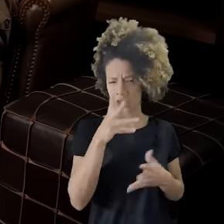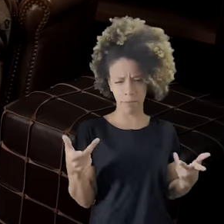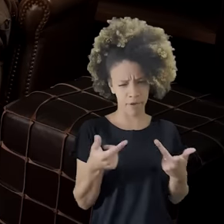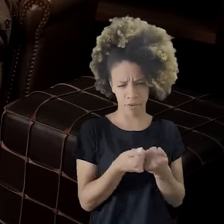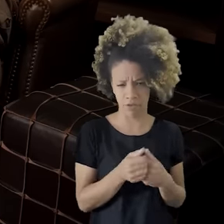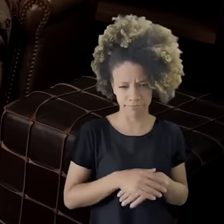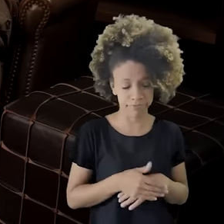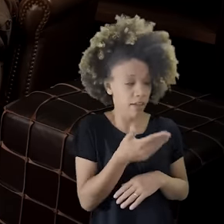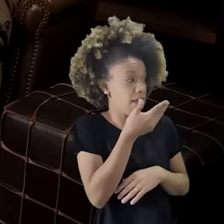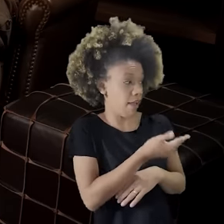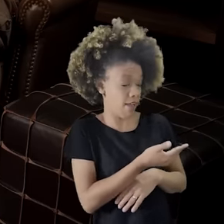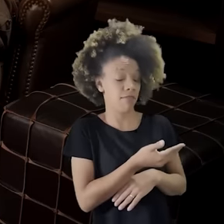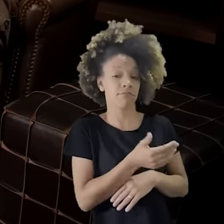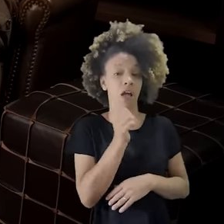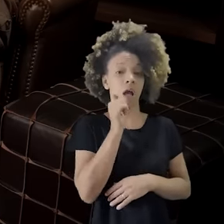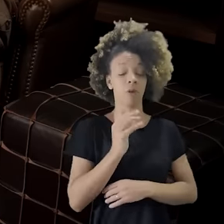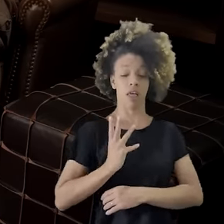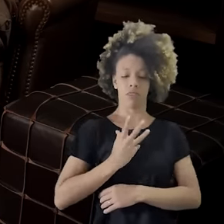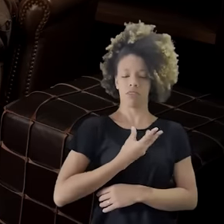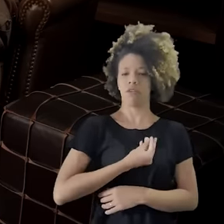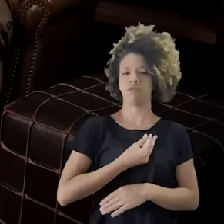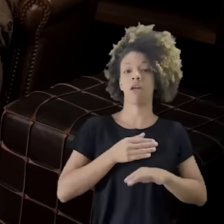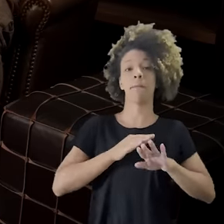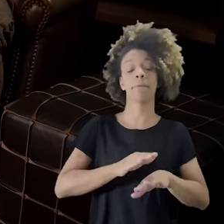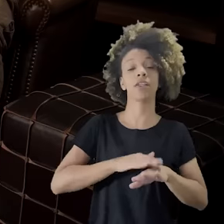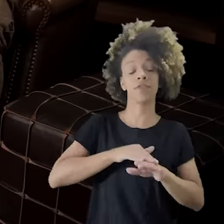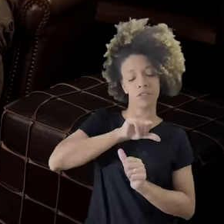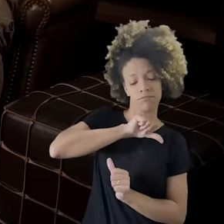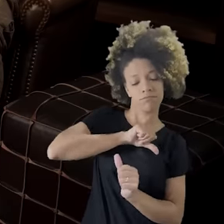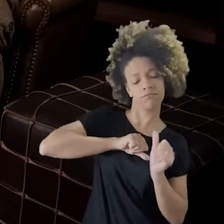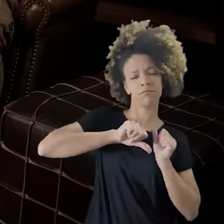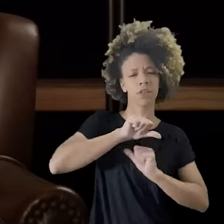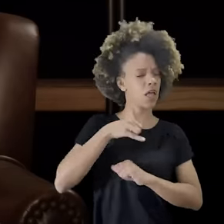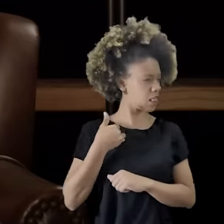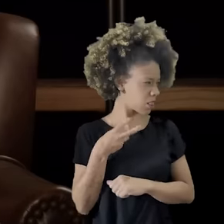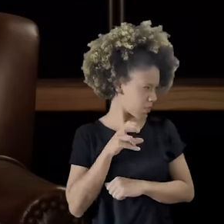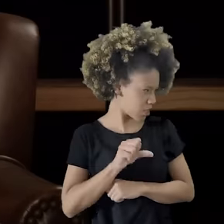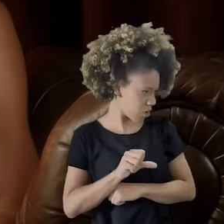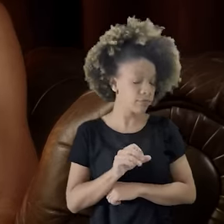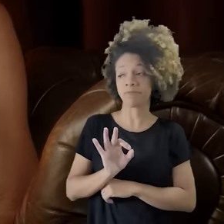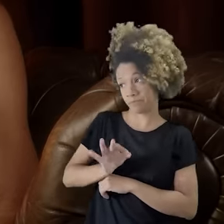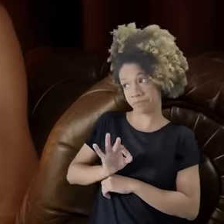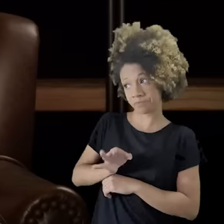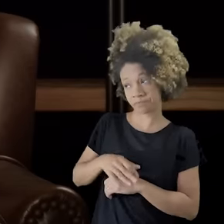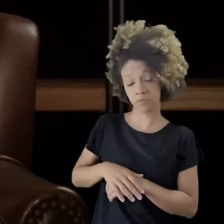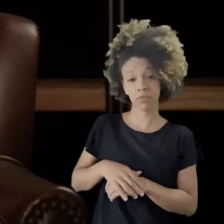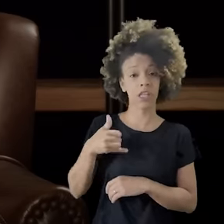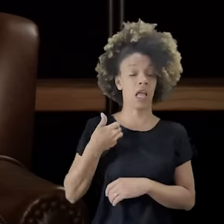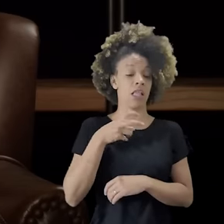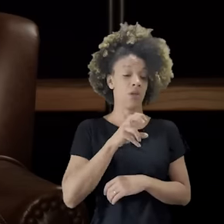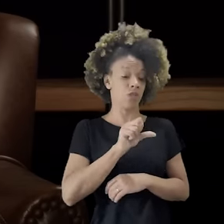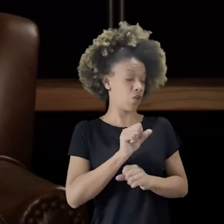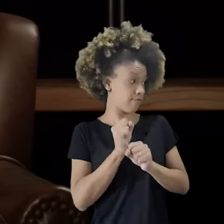maravilhosa ela é Trans mas ela fez a transição com 59 anos de idade quer dizer foi